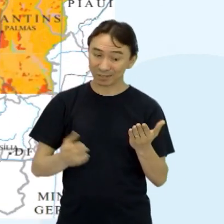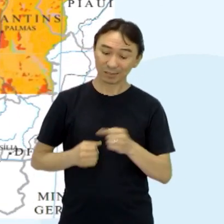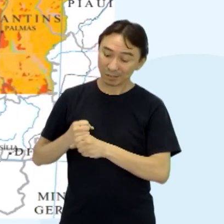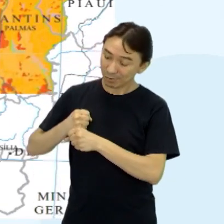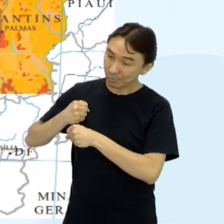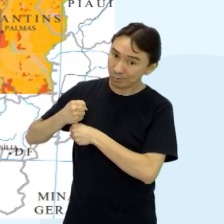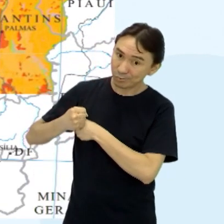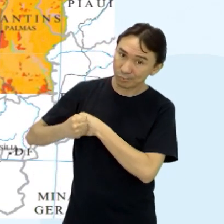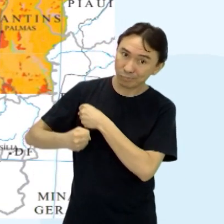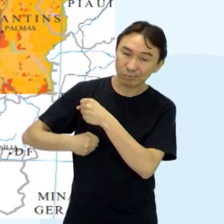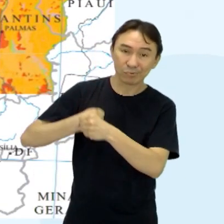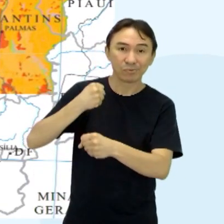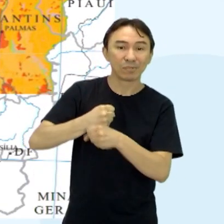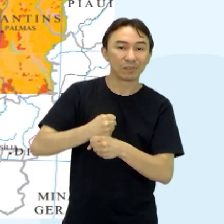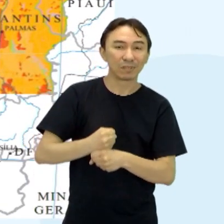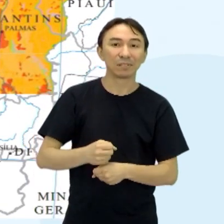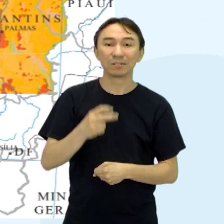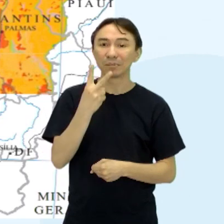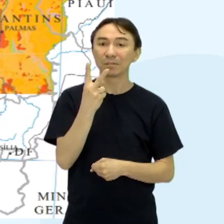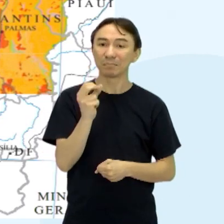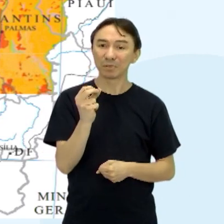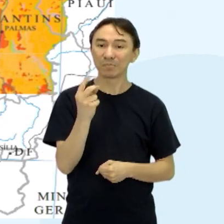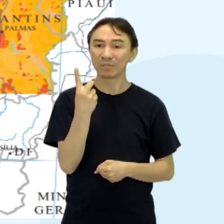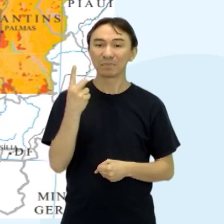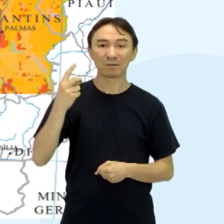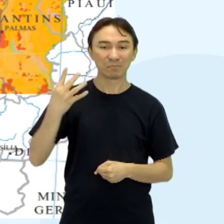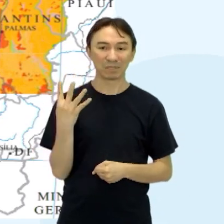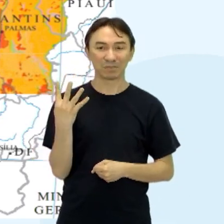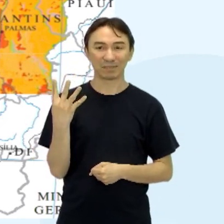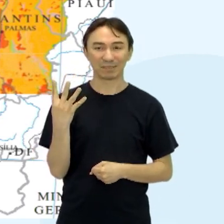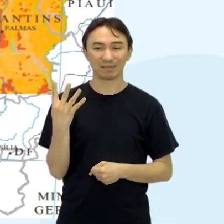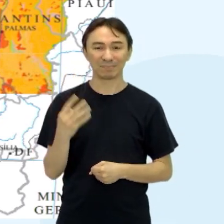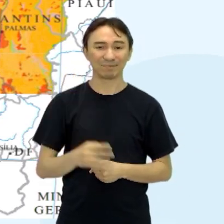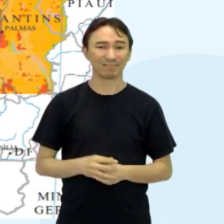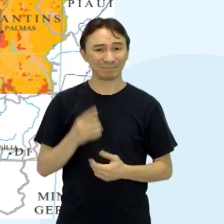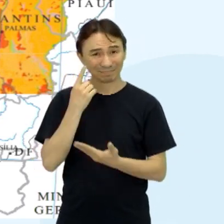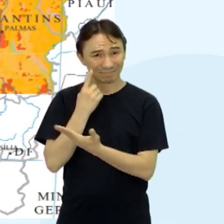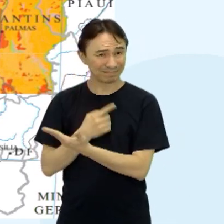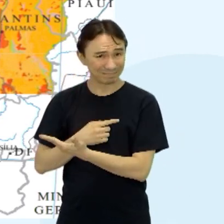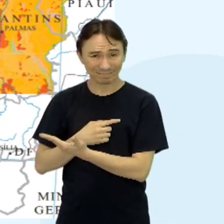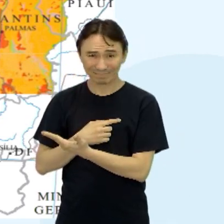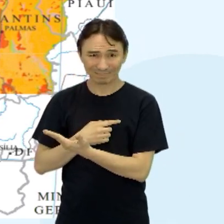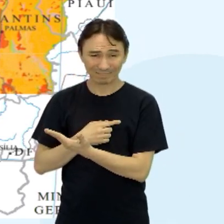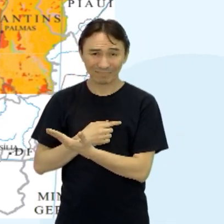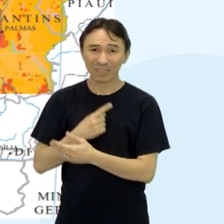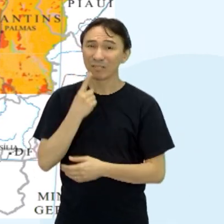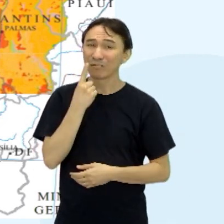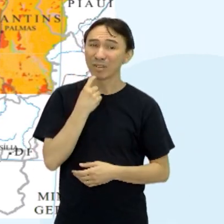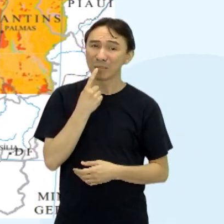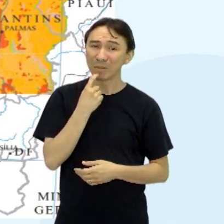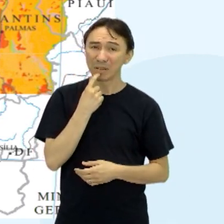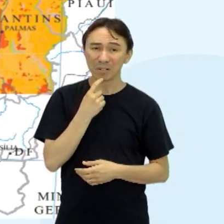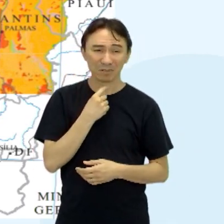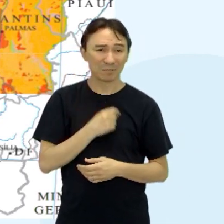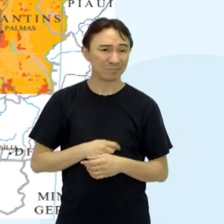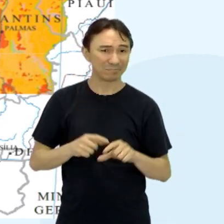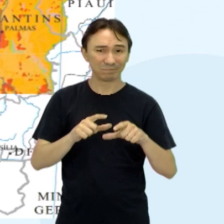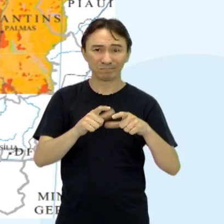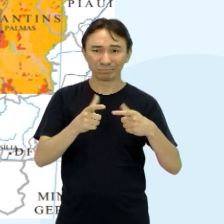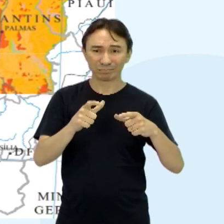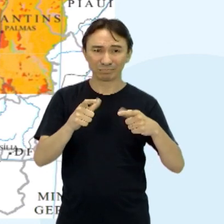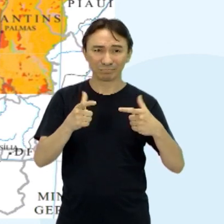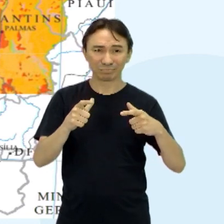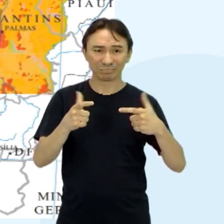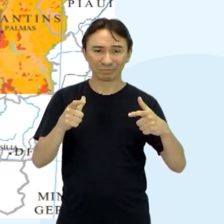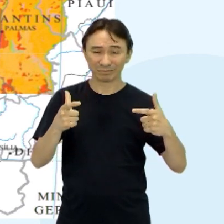vamos lá, ó. Tá lá. Olha só, né, a região aí toda avermelhada, né, principalmente aí nas partes aí